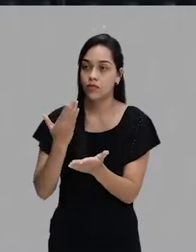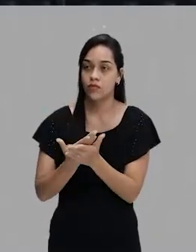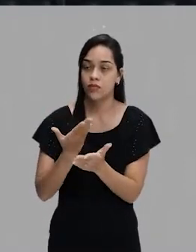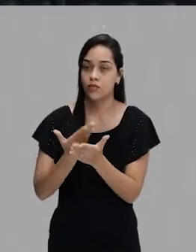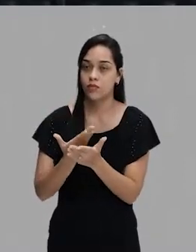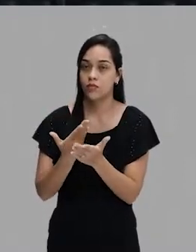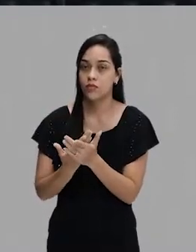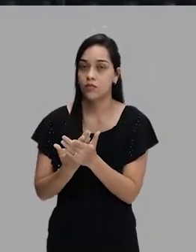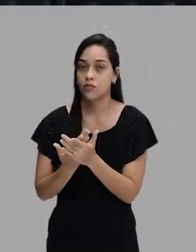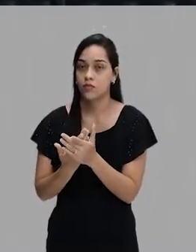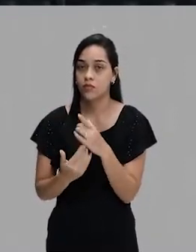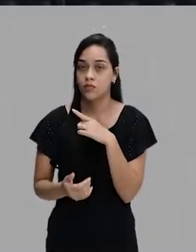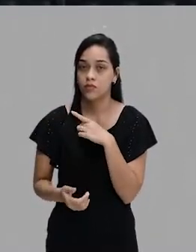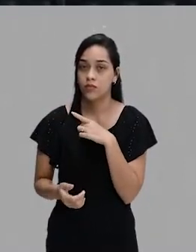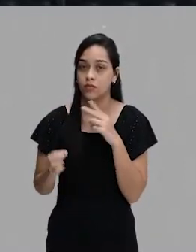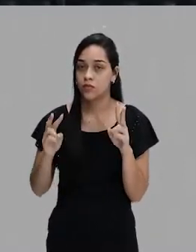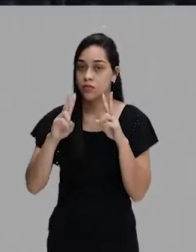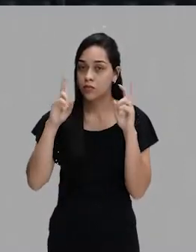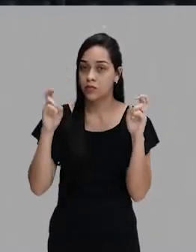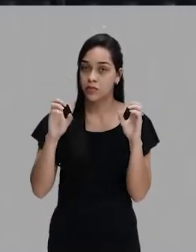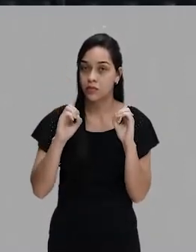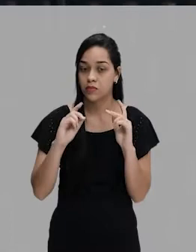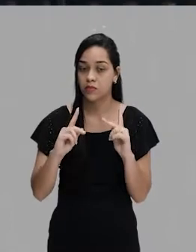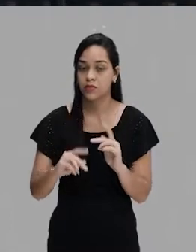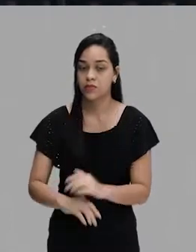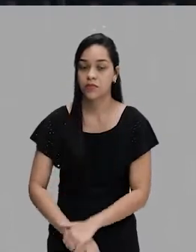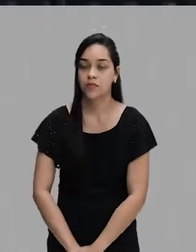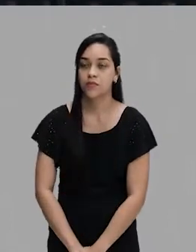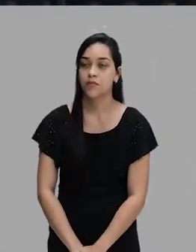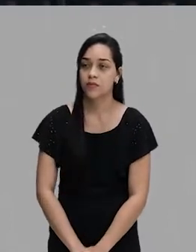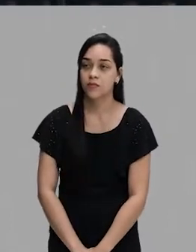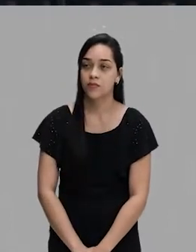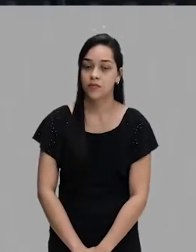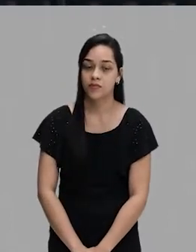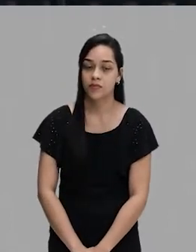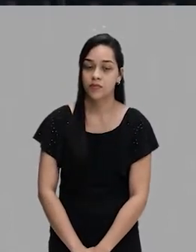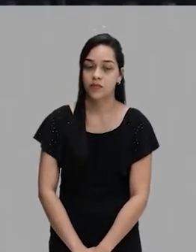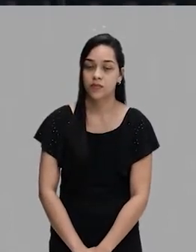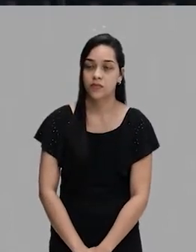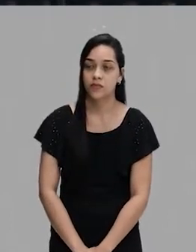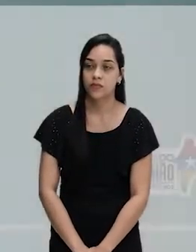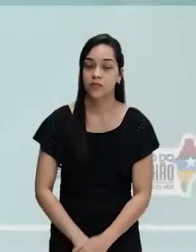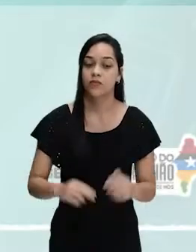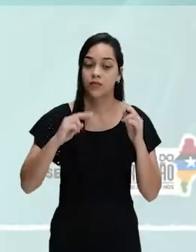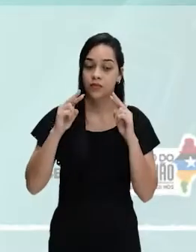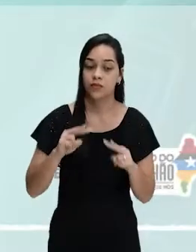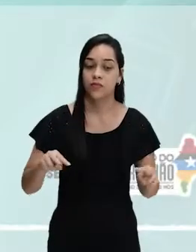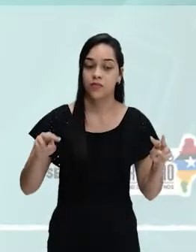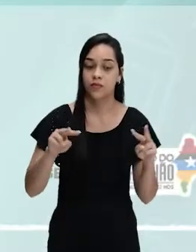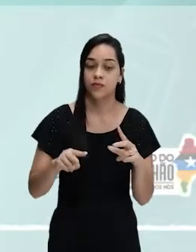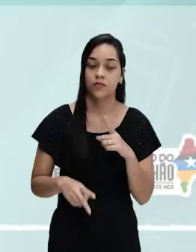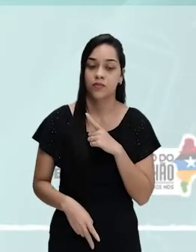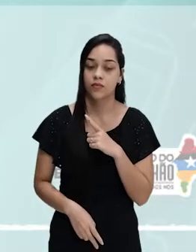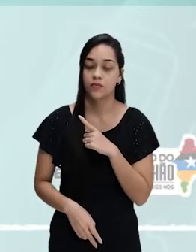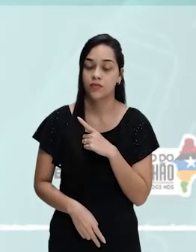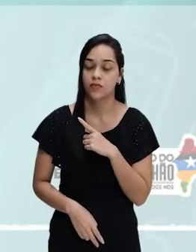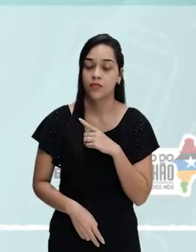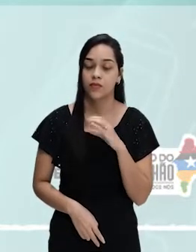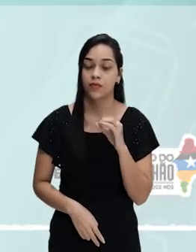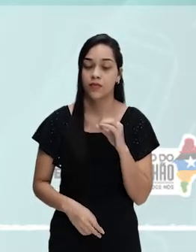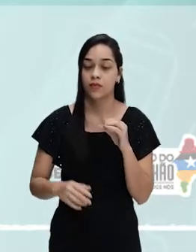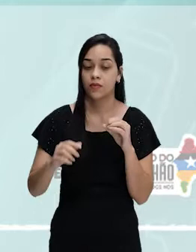aulas envolvendo esse assunto, certo? Tem mais coisas. Olha só. Orações